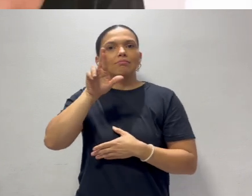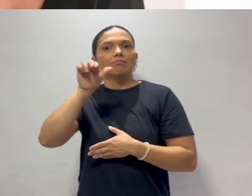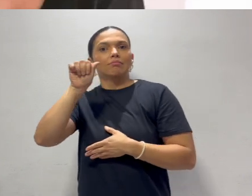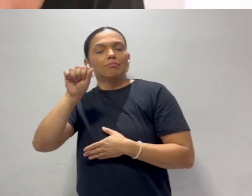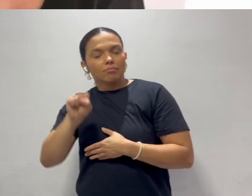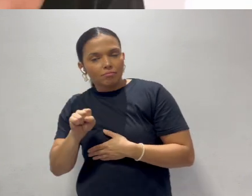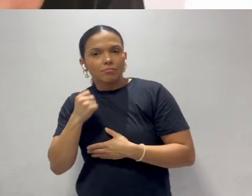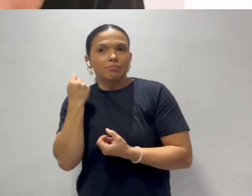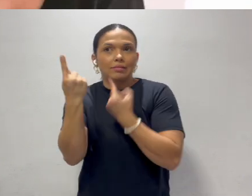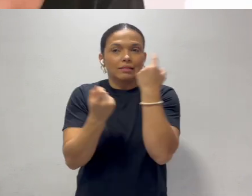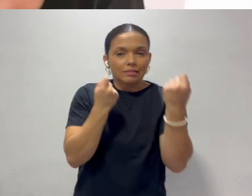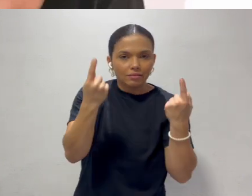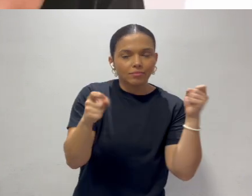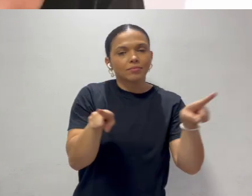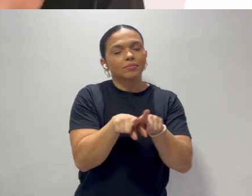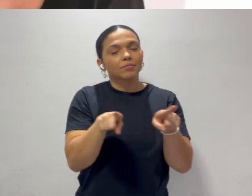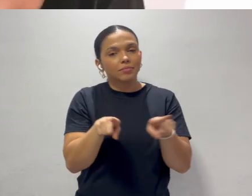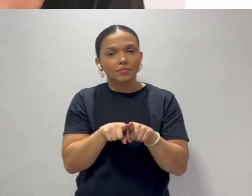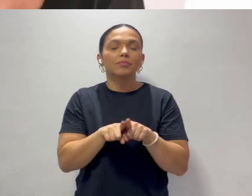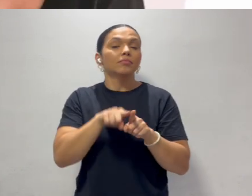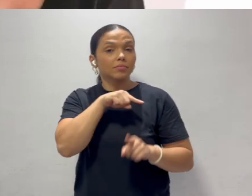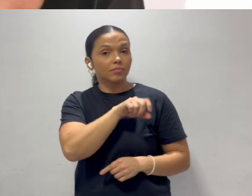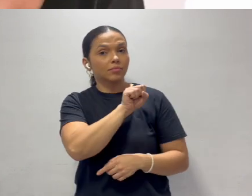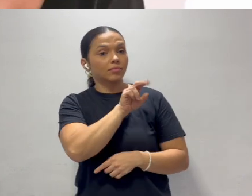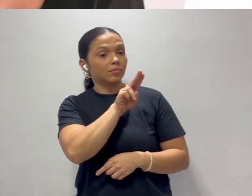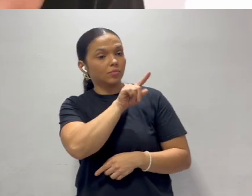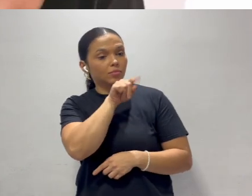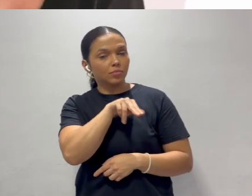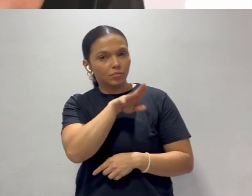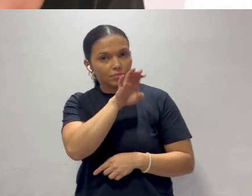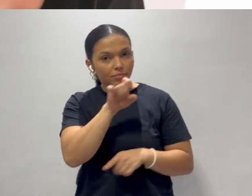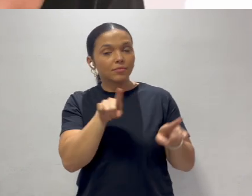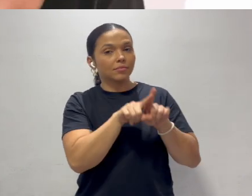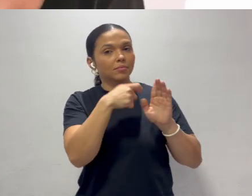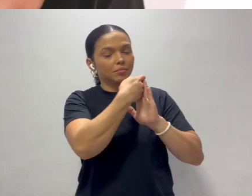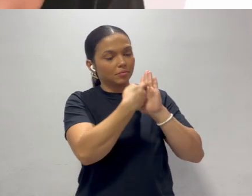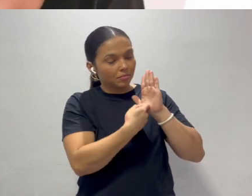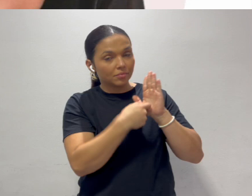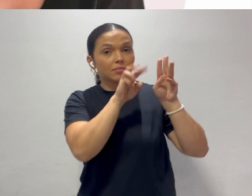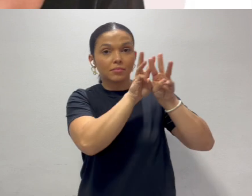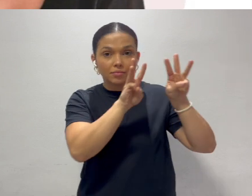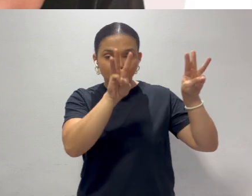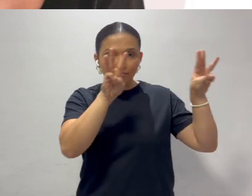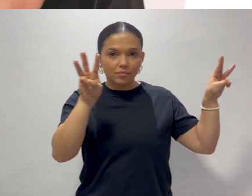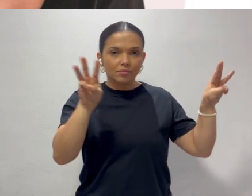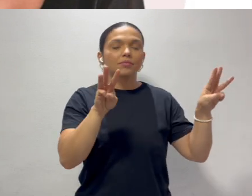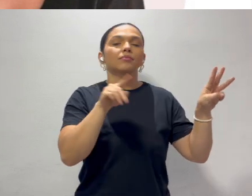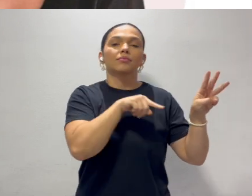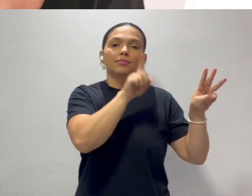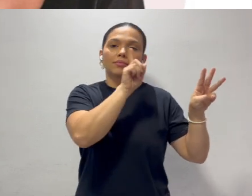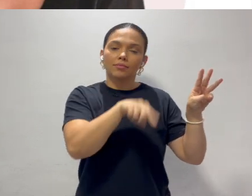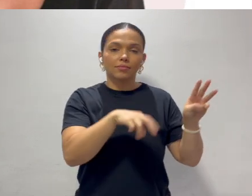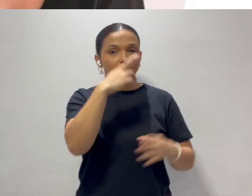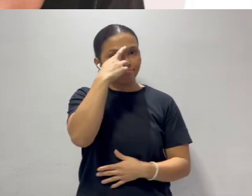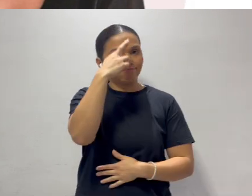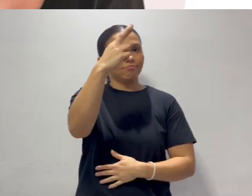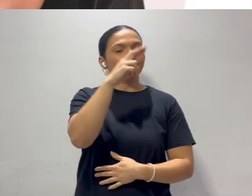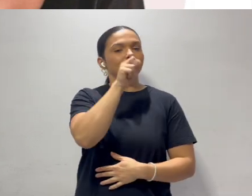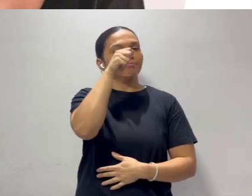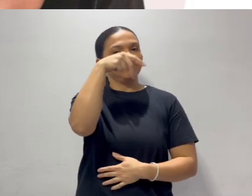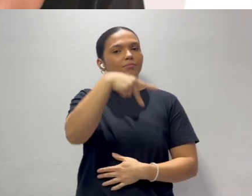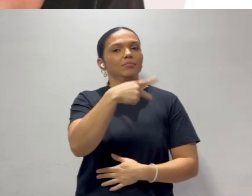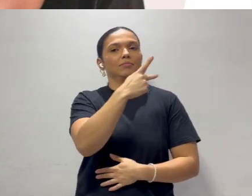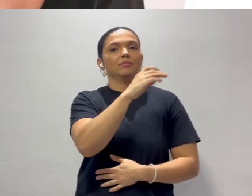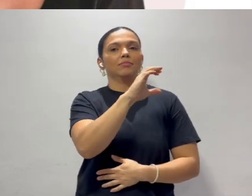vários conteúdos escritos pela Suzane Maia no nosso site também, ela que é a titular da